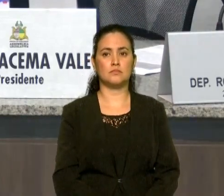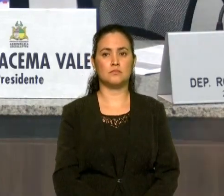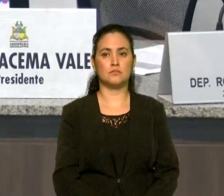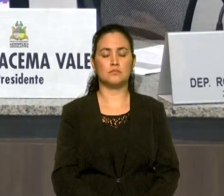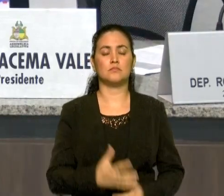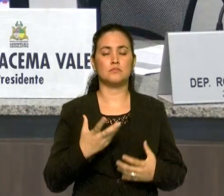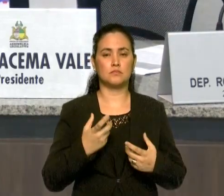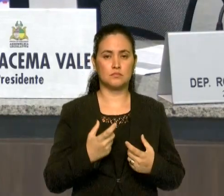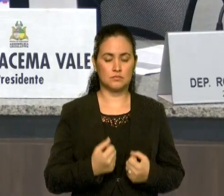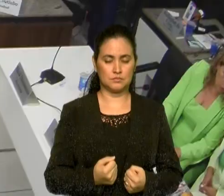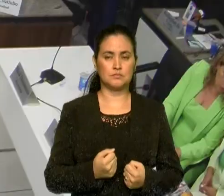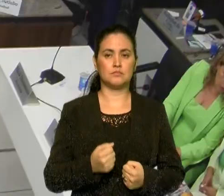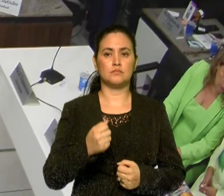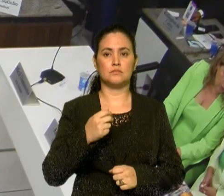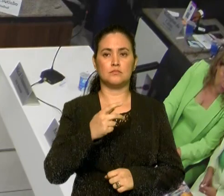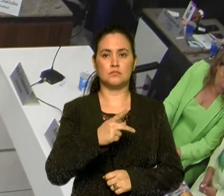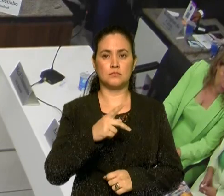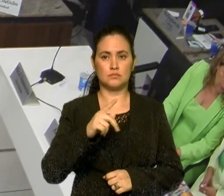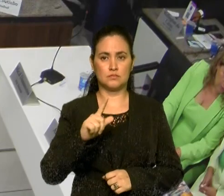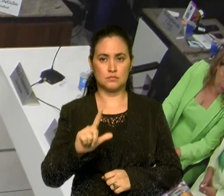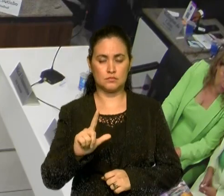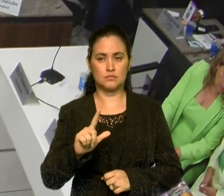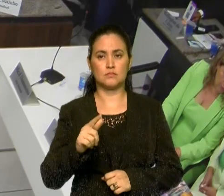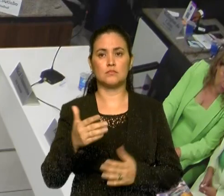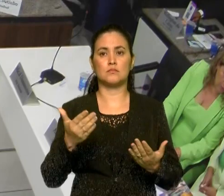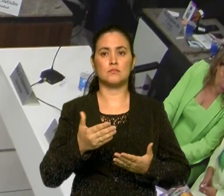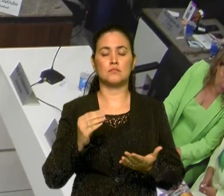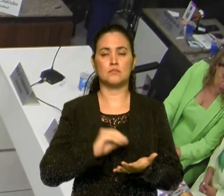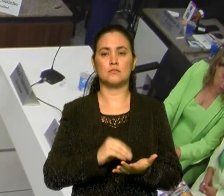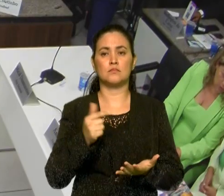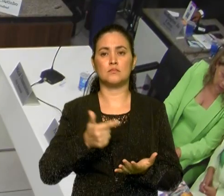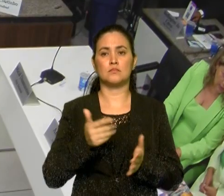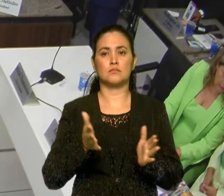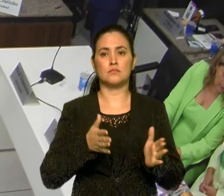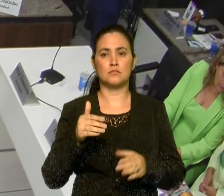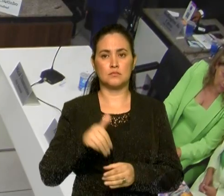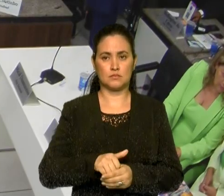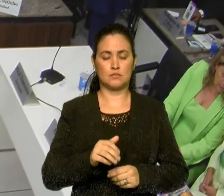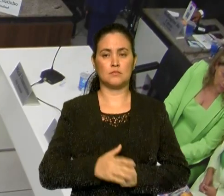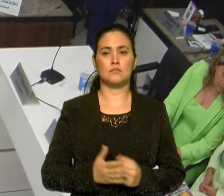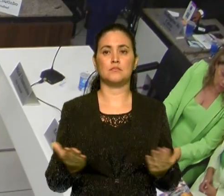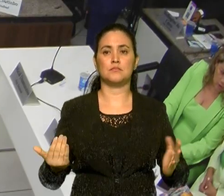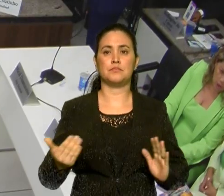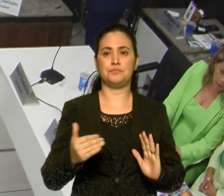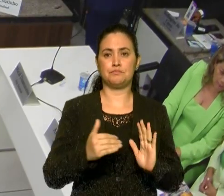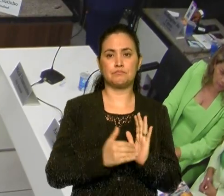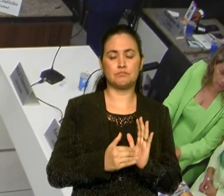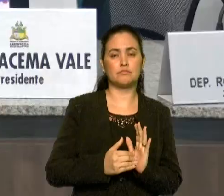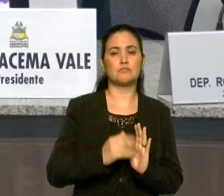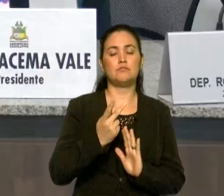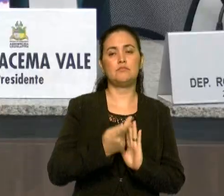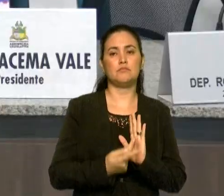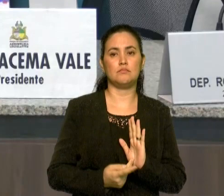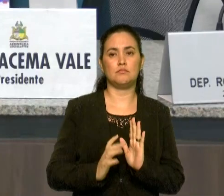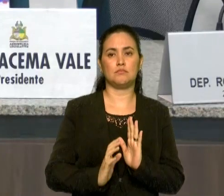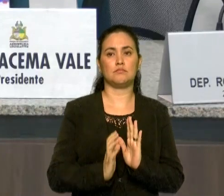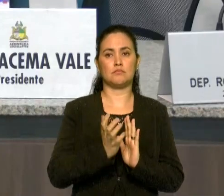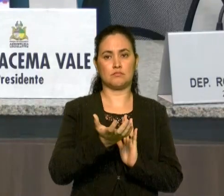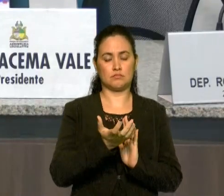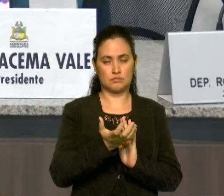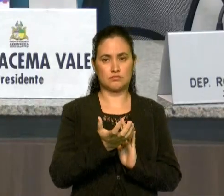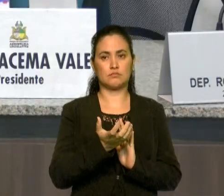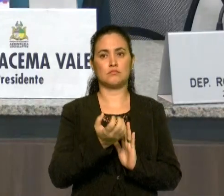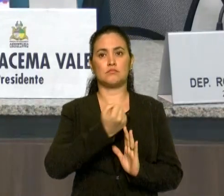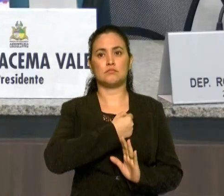Aprovado. PL vai a segundo turno. Vamos ao nosso último item, que é o projeto de resolução